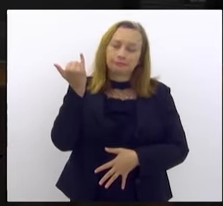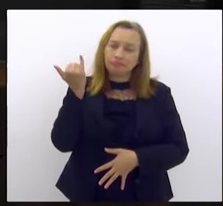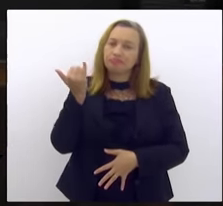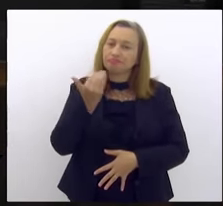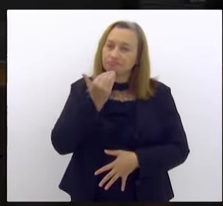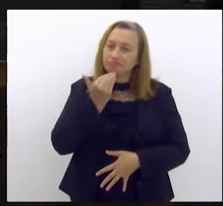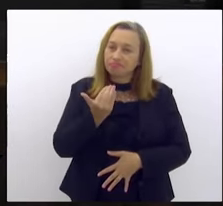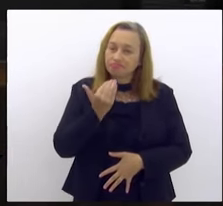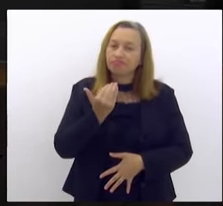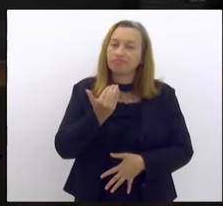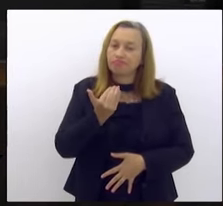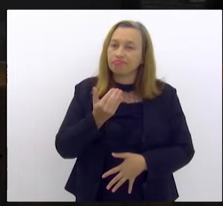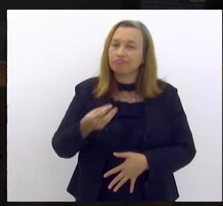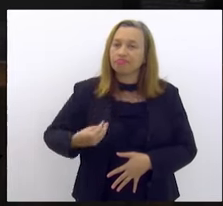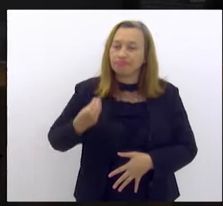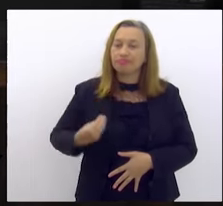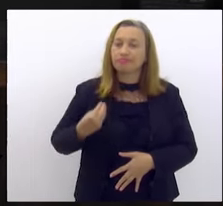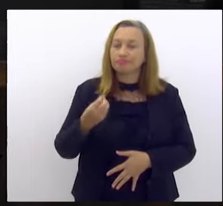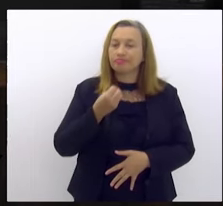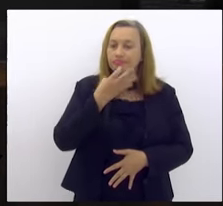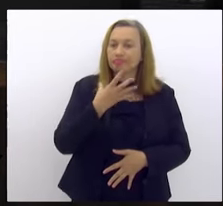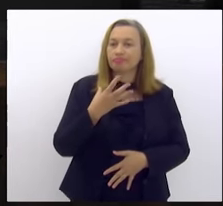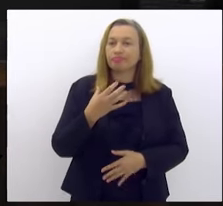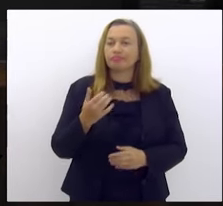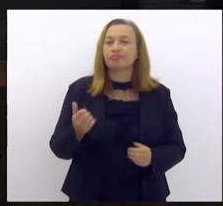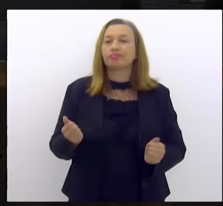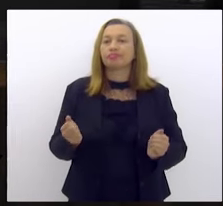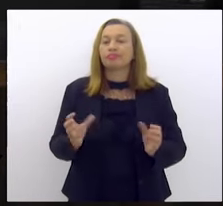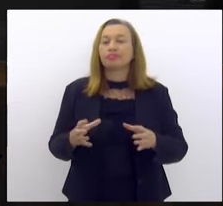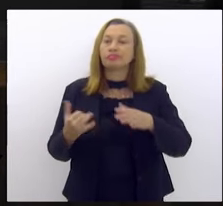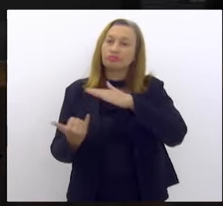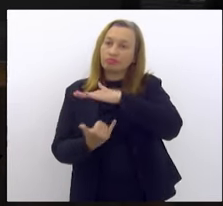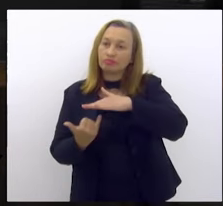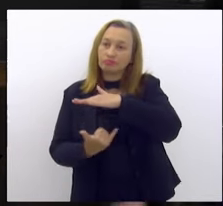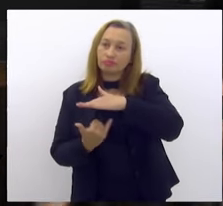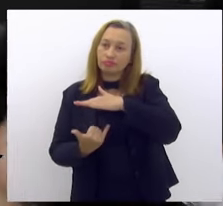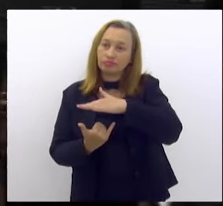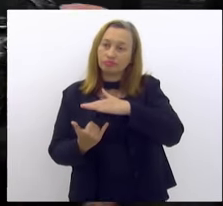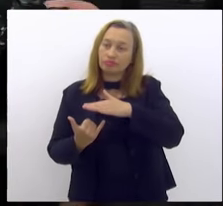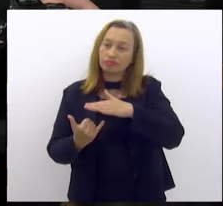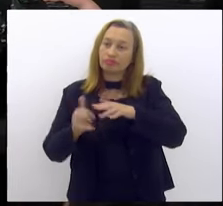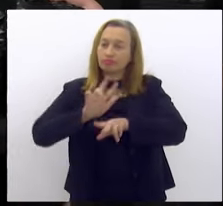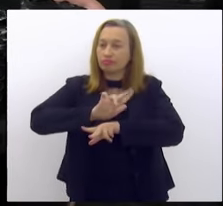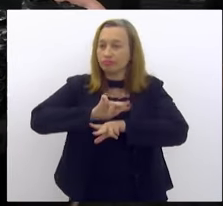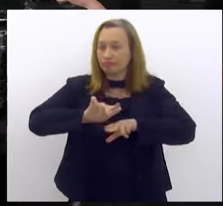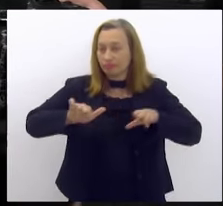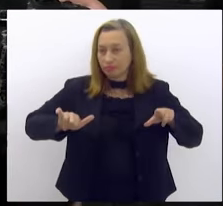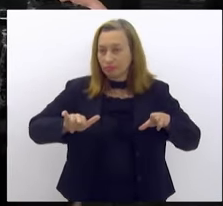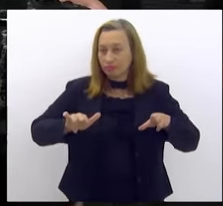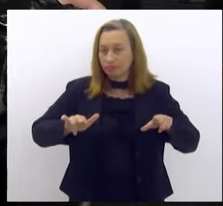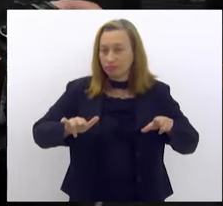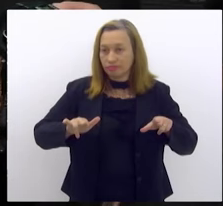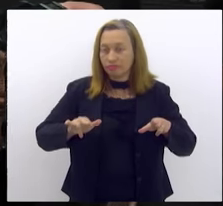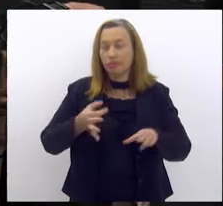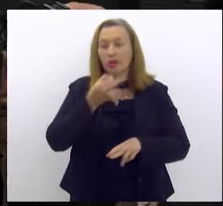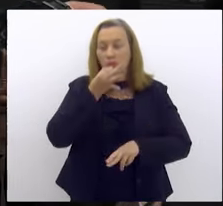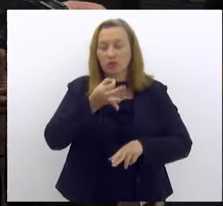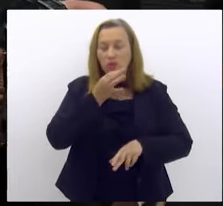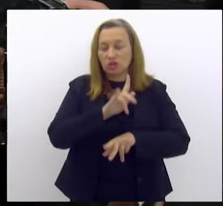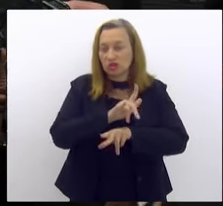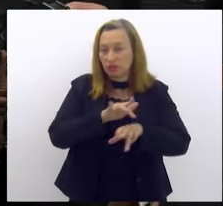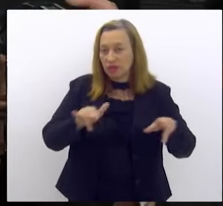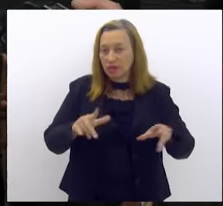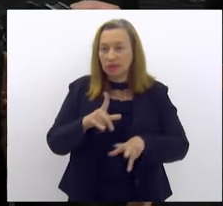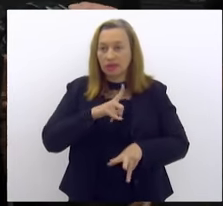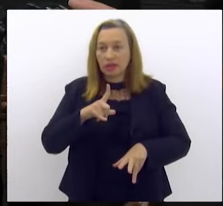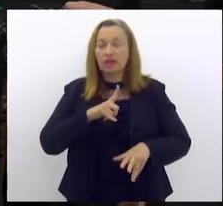pede, né, se viver bem em sociedade, quanto mais no órgão colegiado como é o nosso, de tantas divergências e convergências.